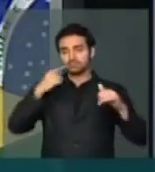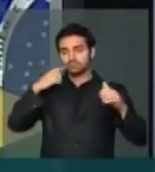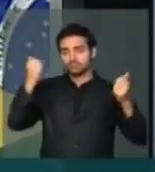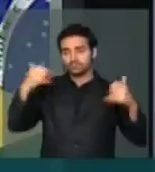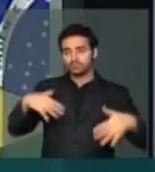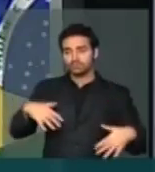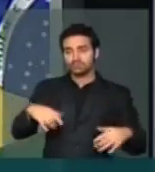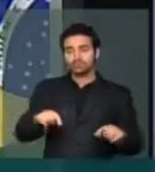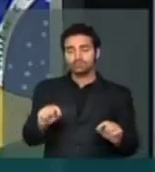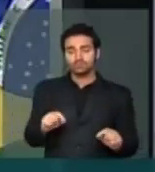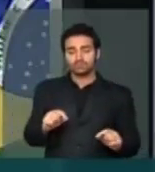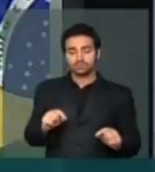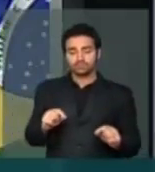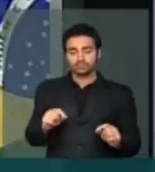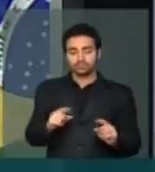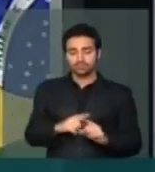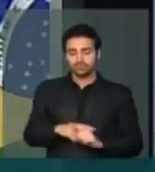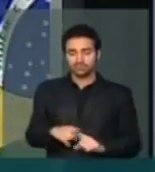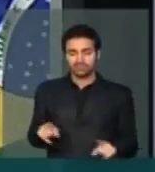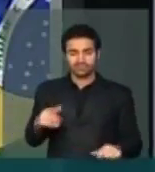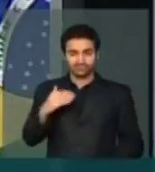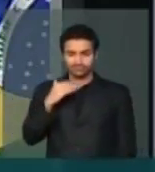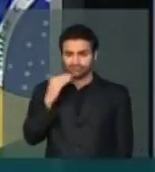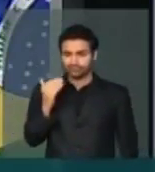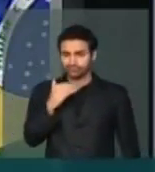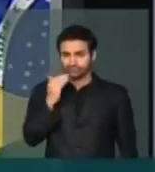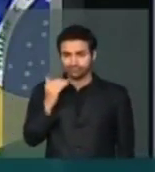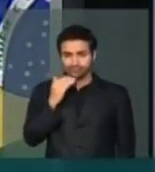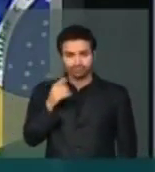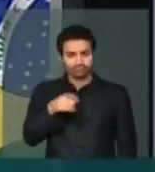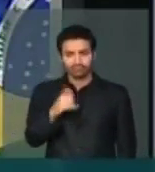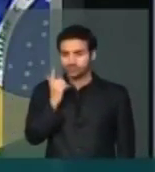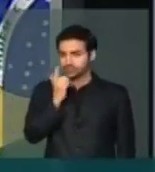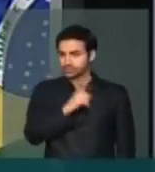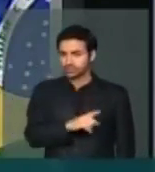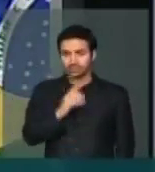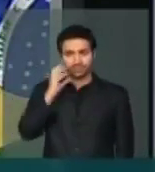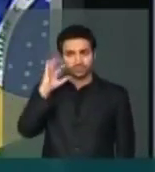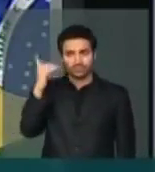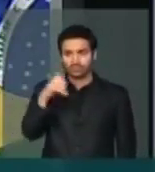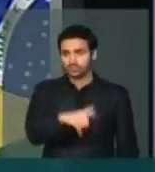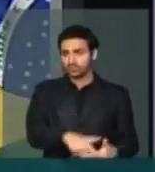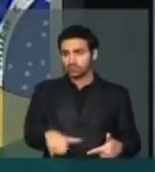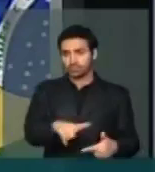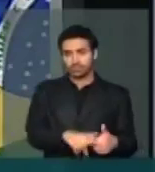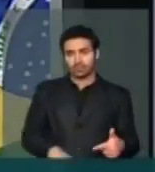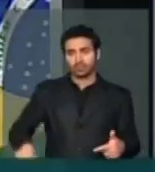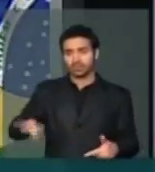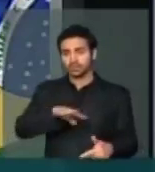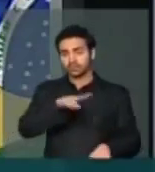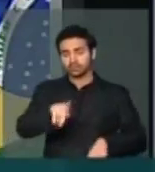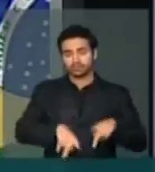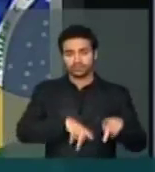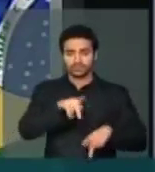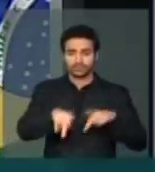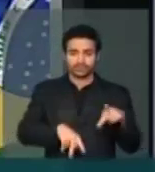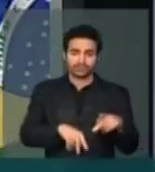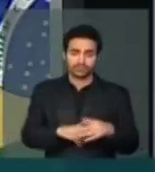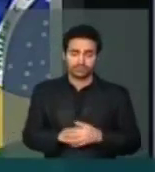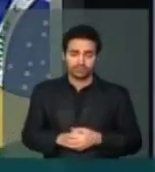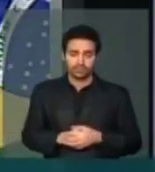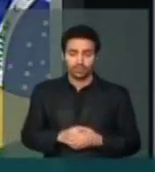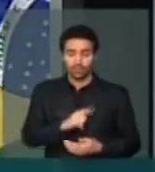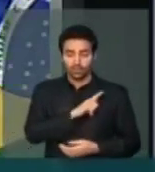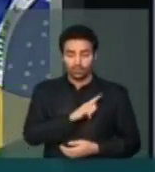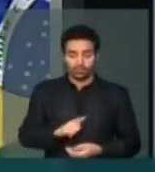justificando, mas nada que consiga resolver o problema da população. O